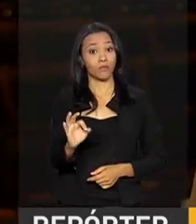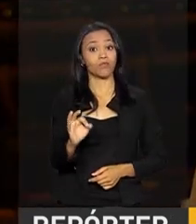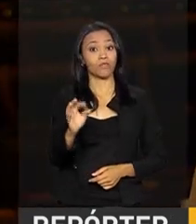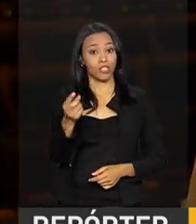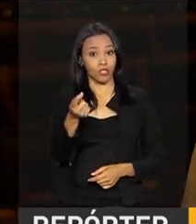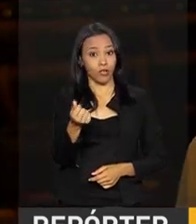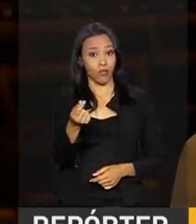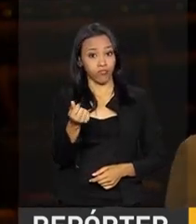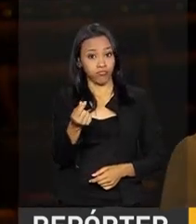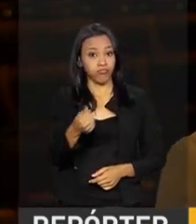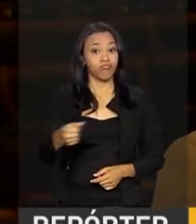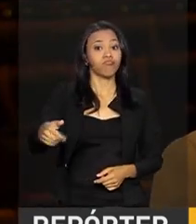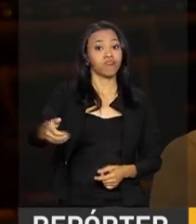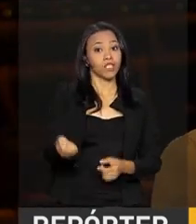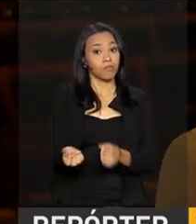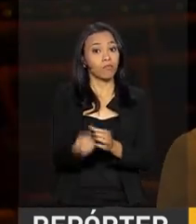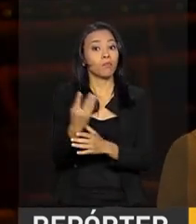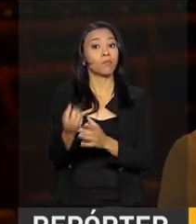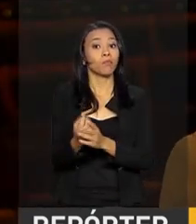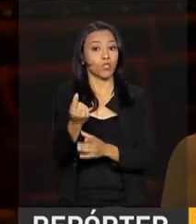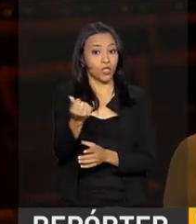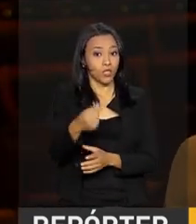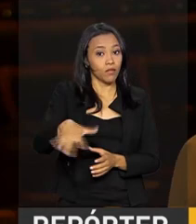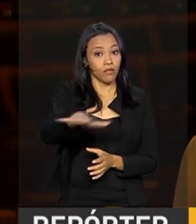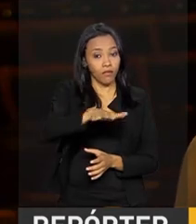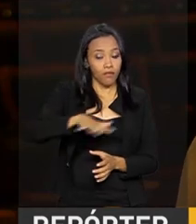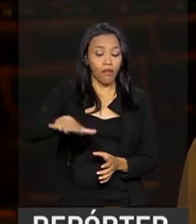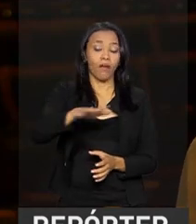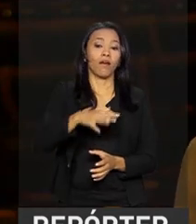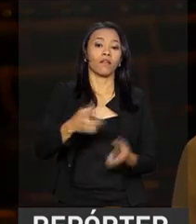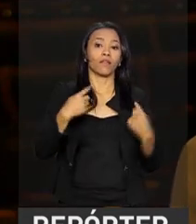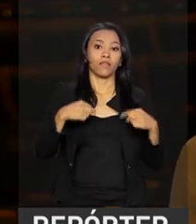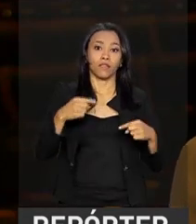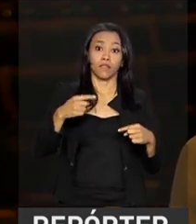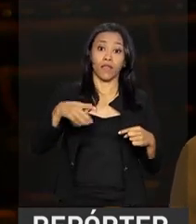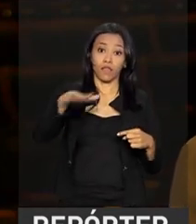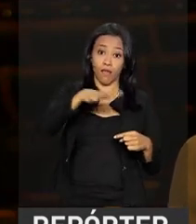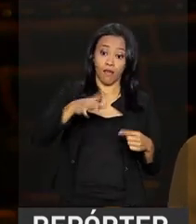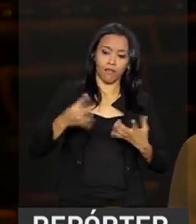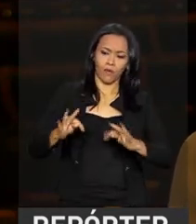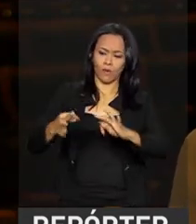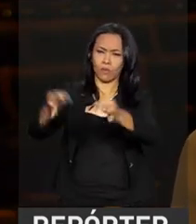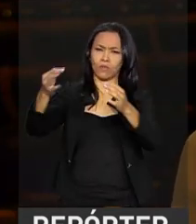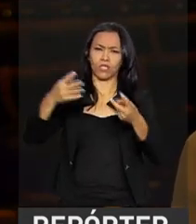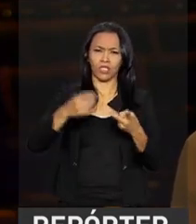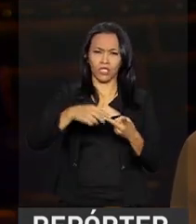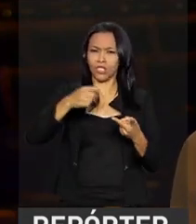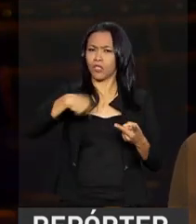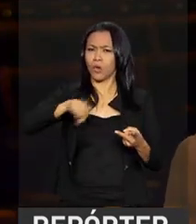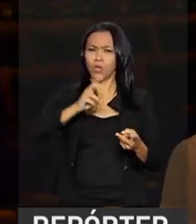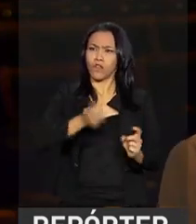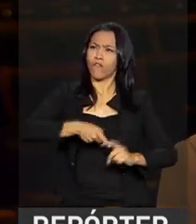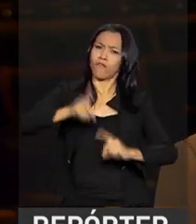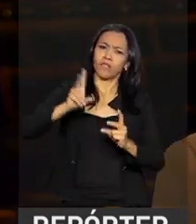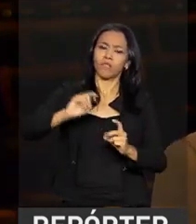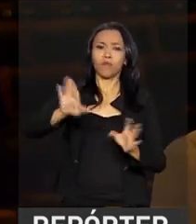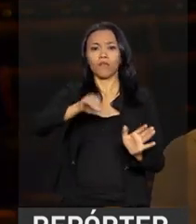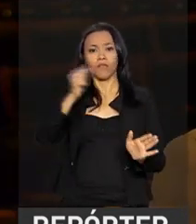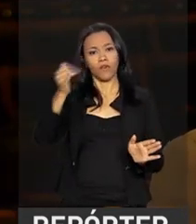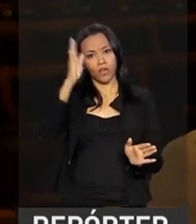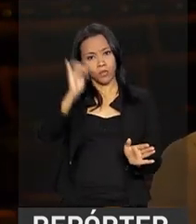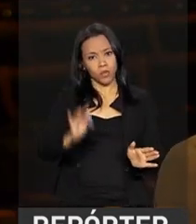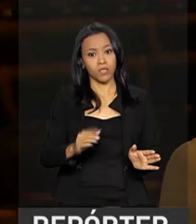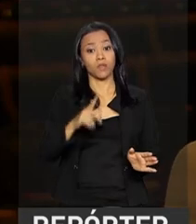são as propriedades de alta tecnologia são os grandes lances de exportação é temos um milhão que representa